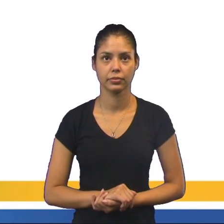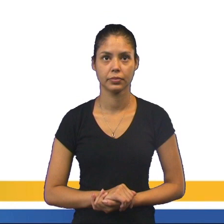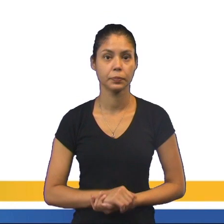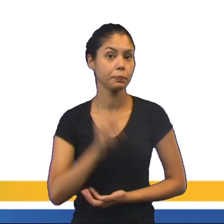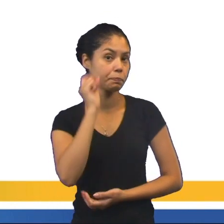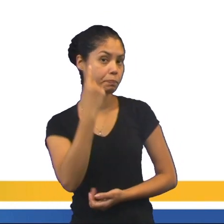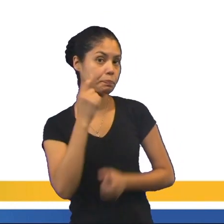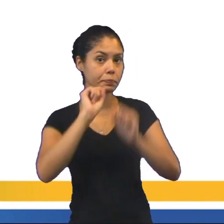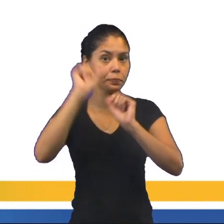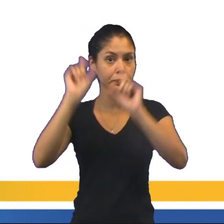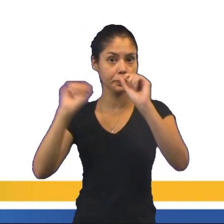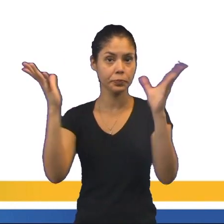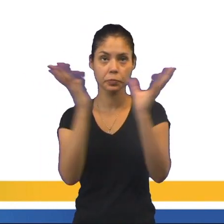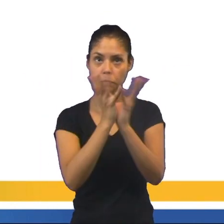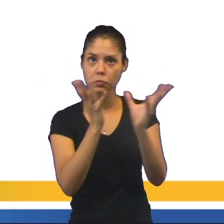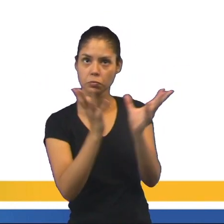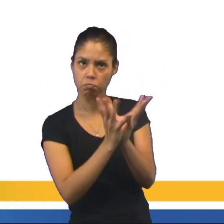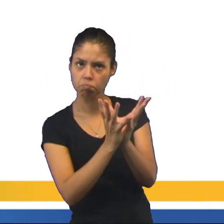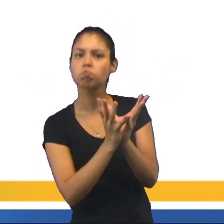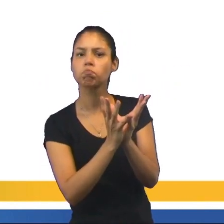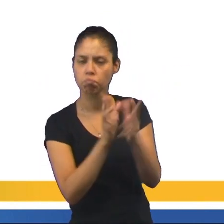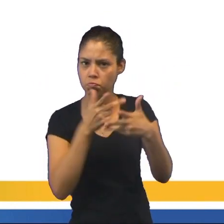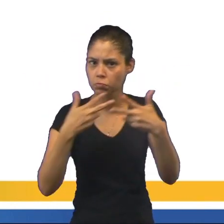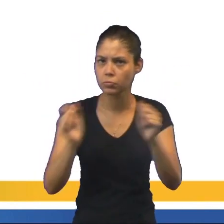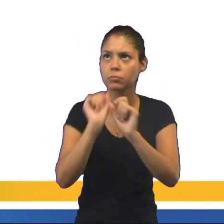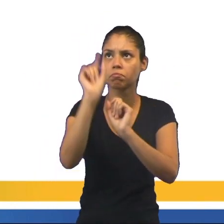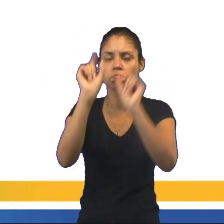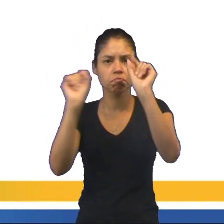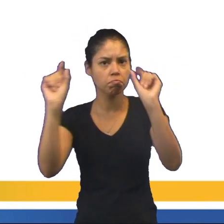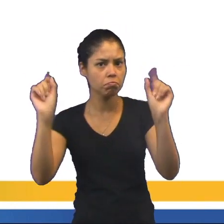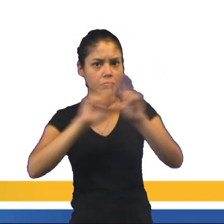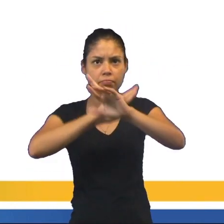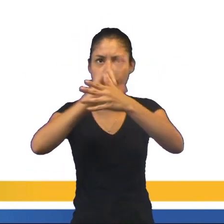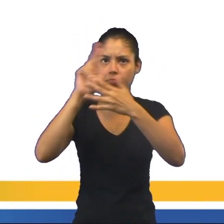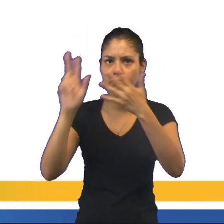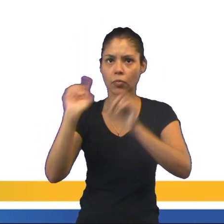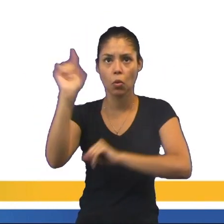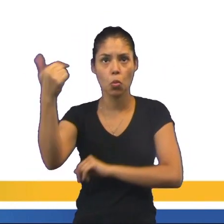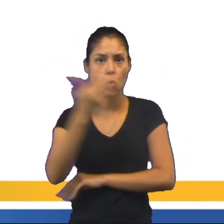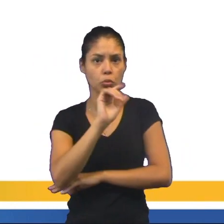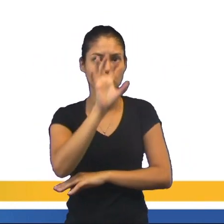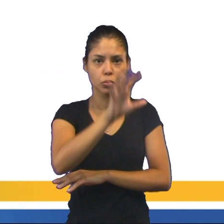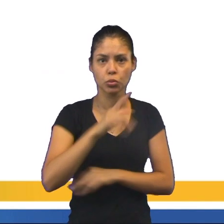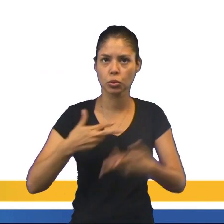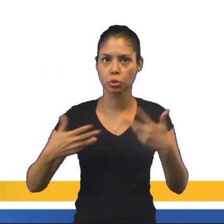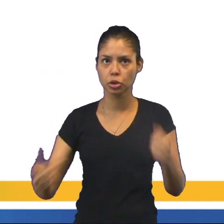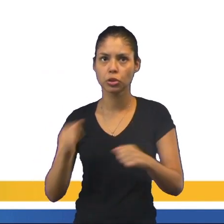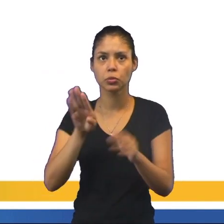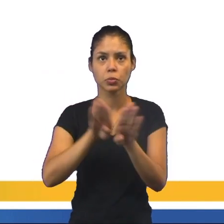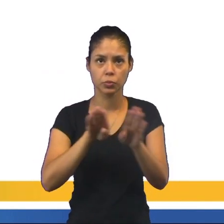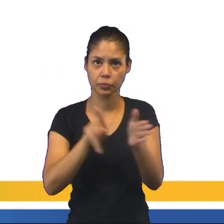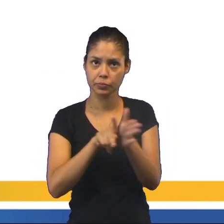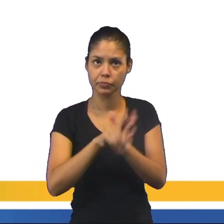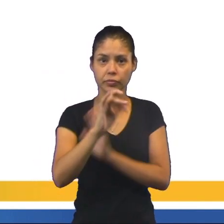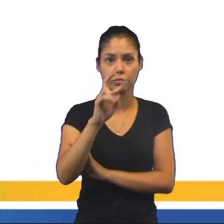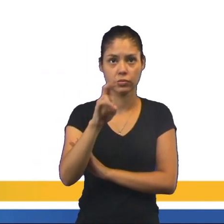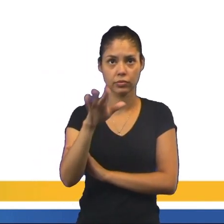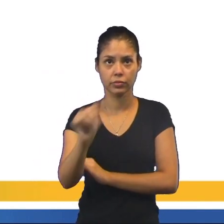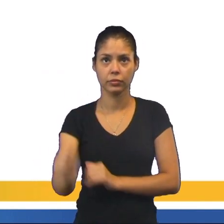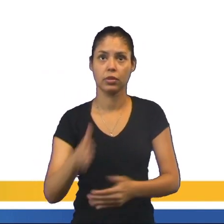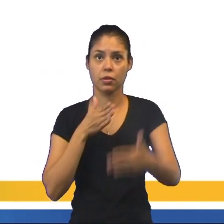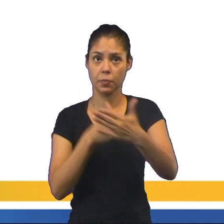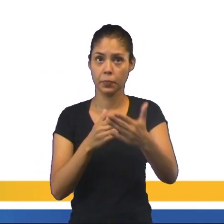Uma constelação consiste em um conjunto de estrelas e outros objetos celestes em